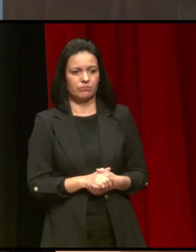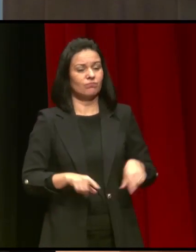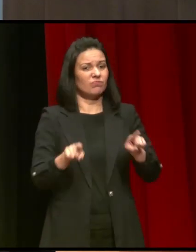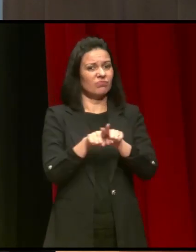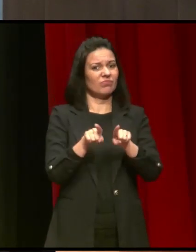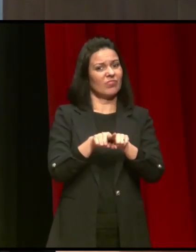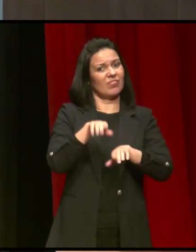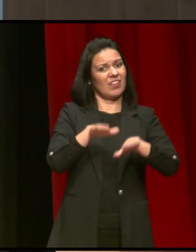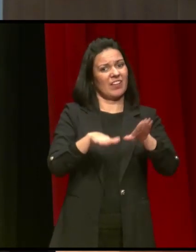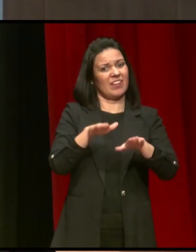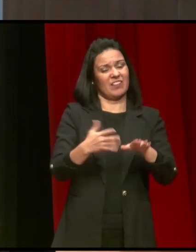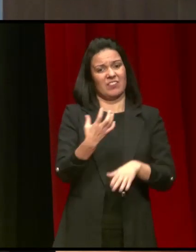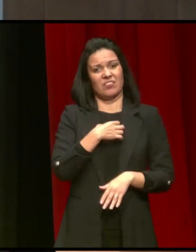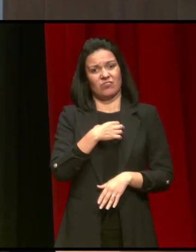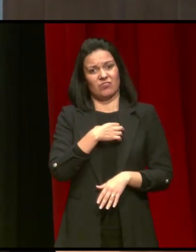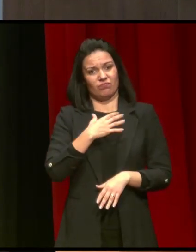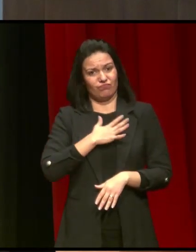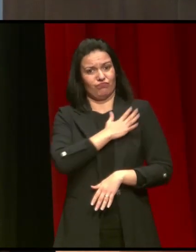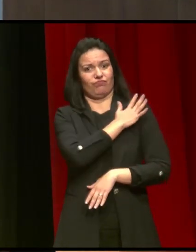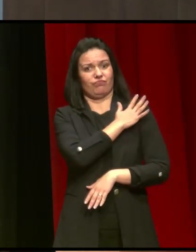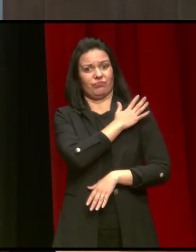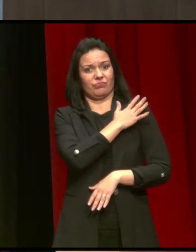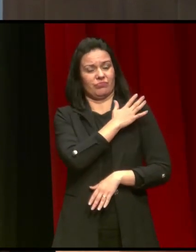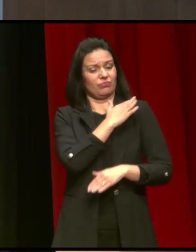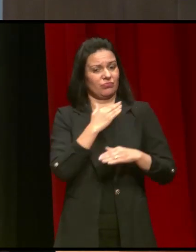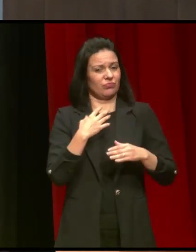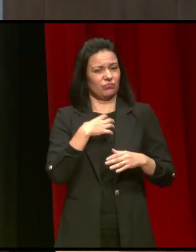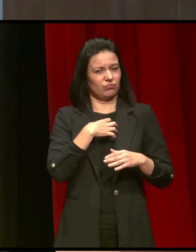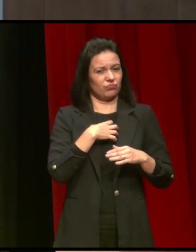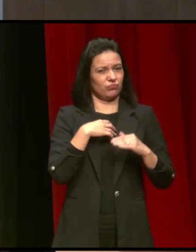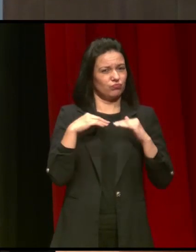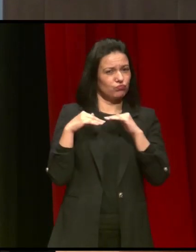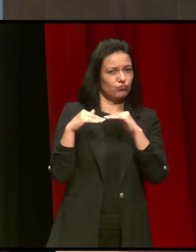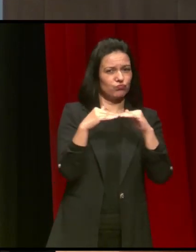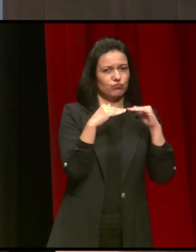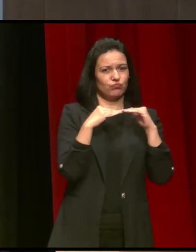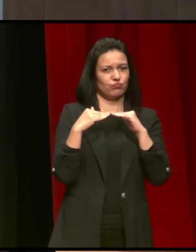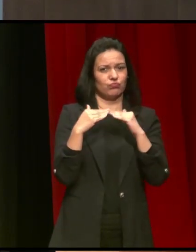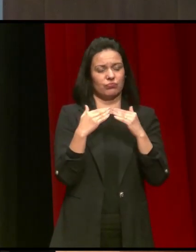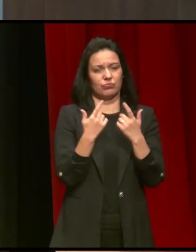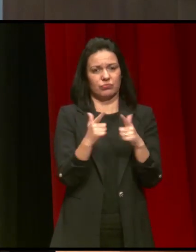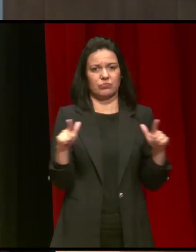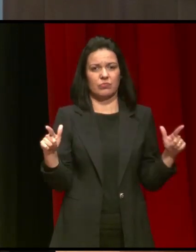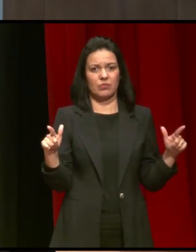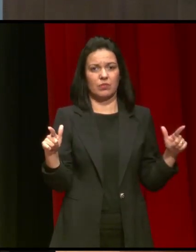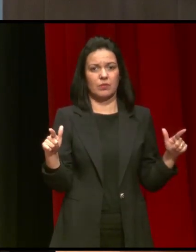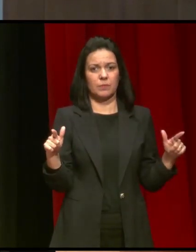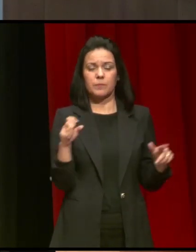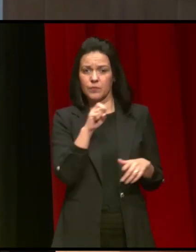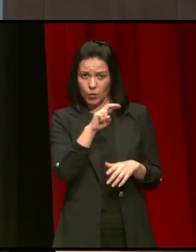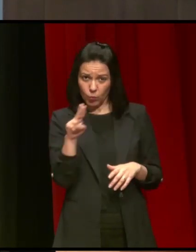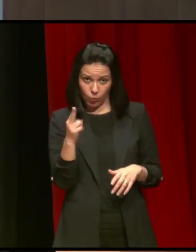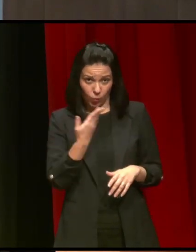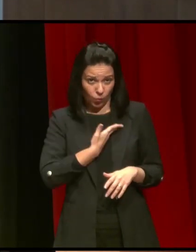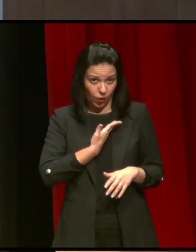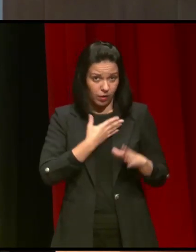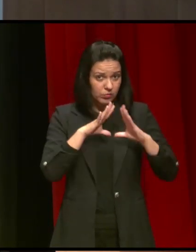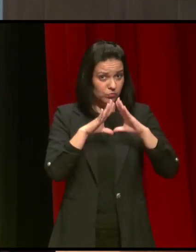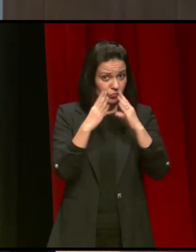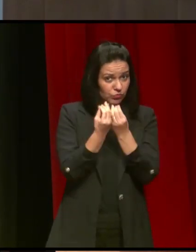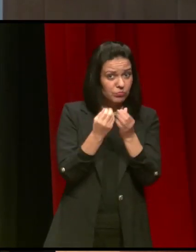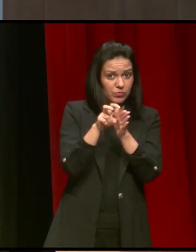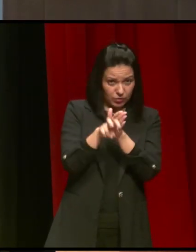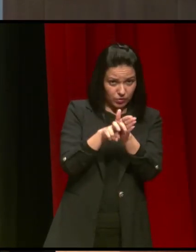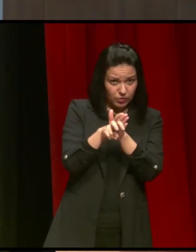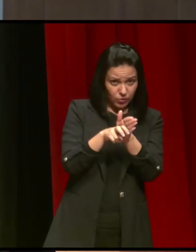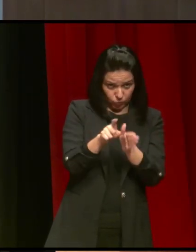Aceitação, né? Que mais aqui a gente podia... Você conhece alguma pessoa na sua família que usa cadeira de rodas? Você tem algum cadeirante na